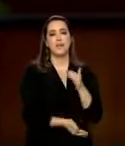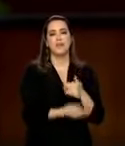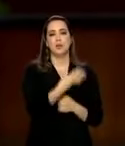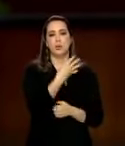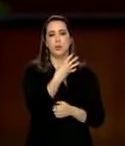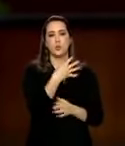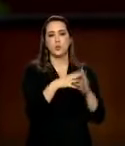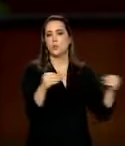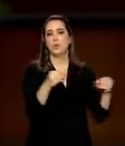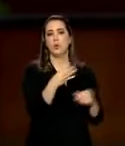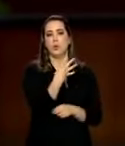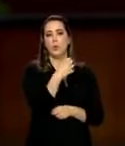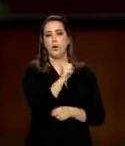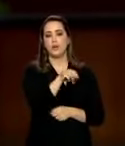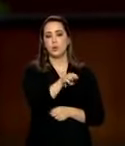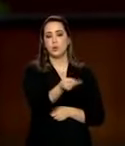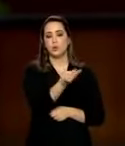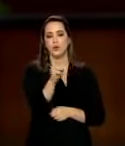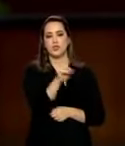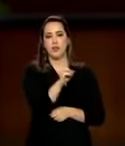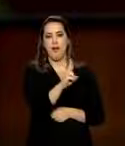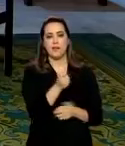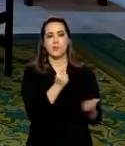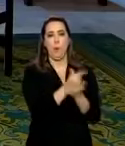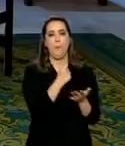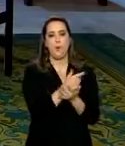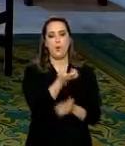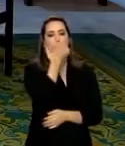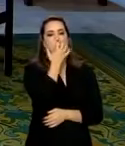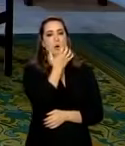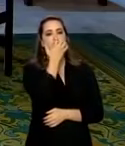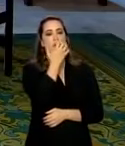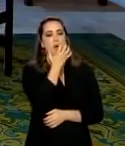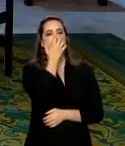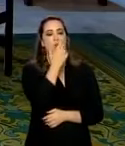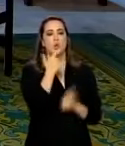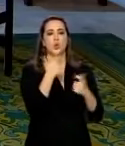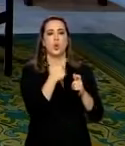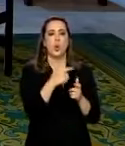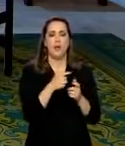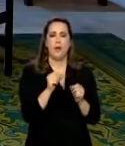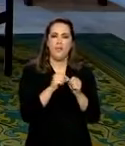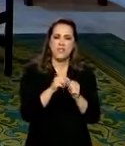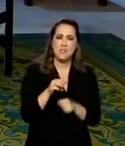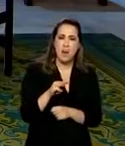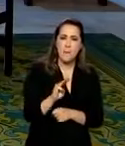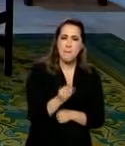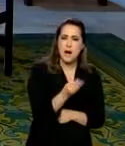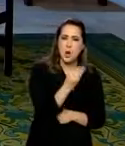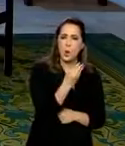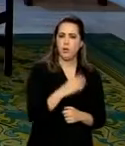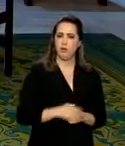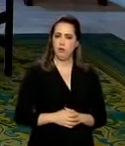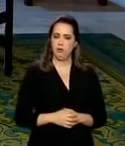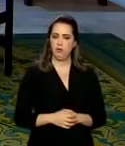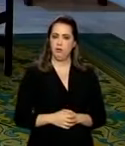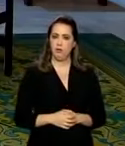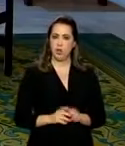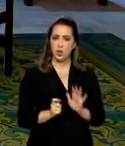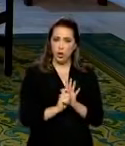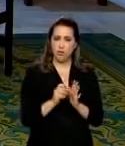comprou respiradores e não recebeu nada. Né? Comprou, inclusive, uma casa de maconha. E a CPI não quer investigar isso aí. Se a CPI